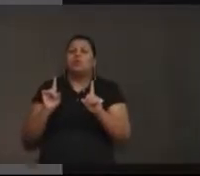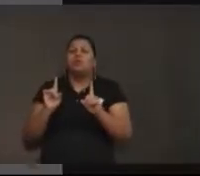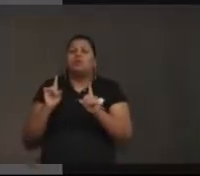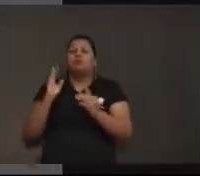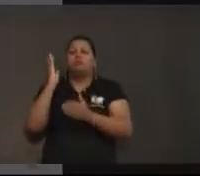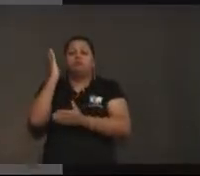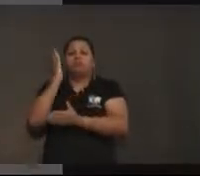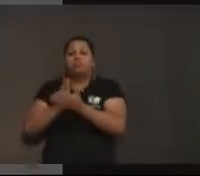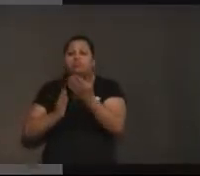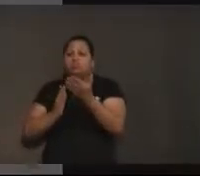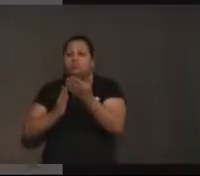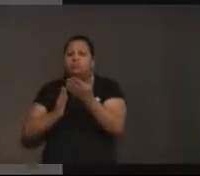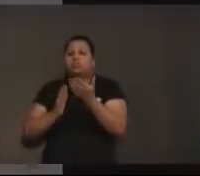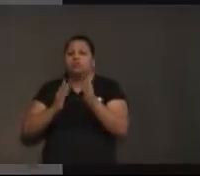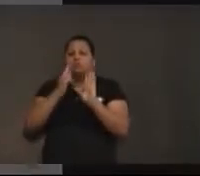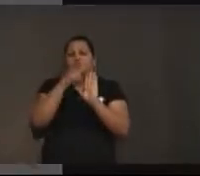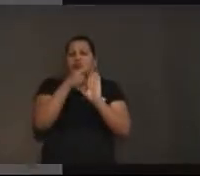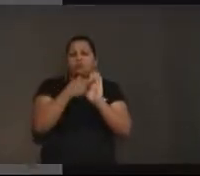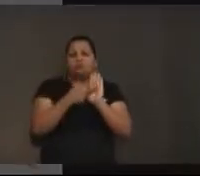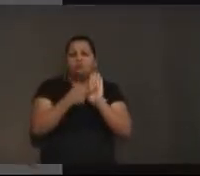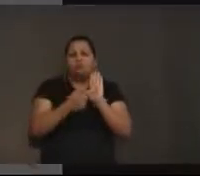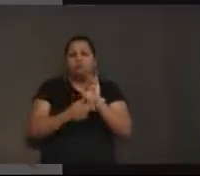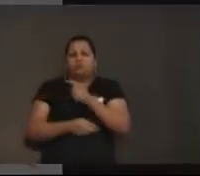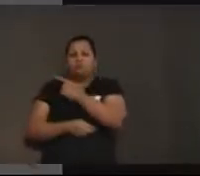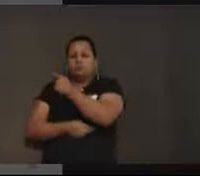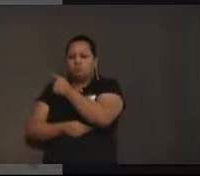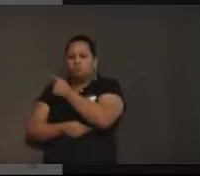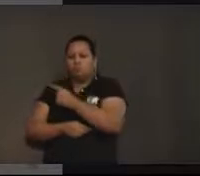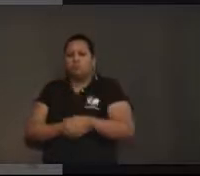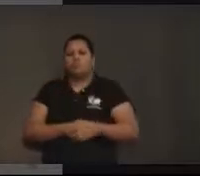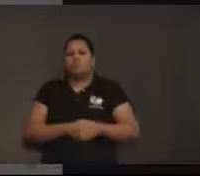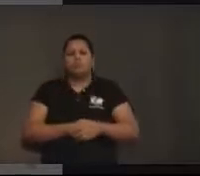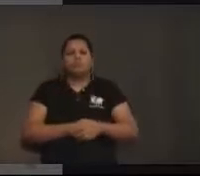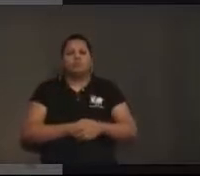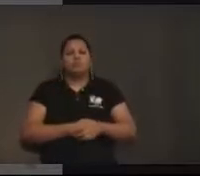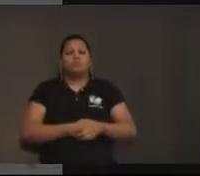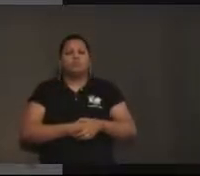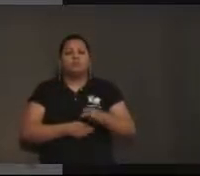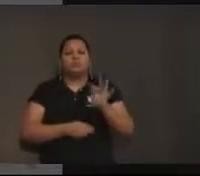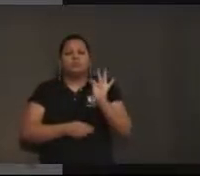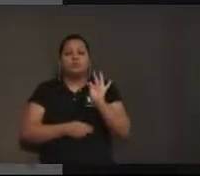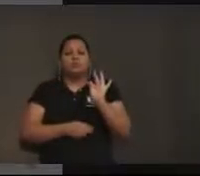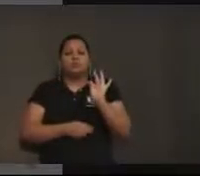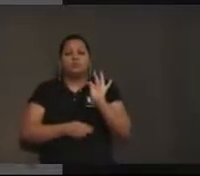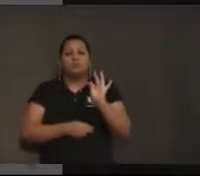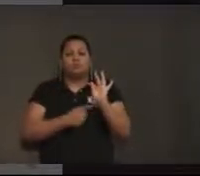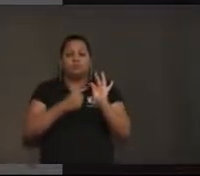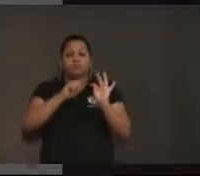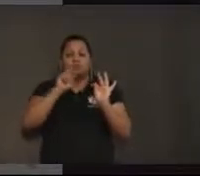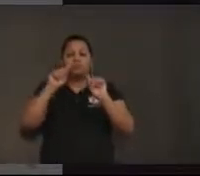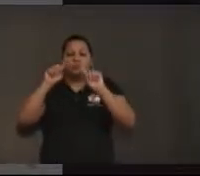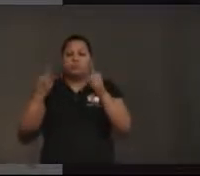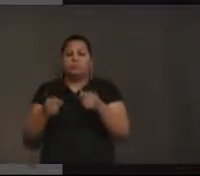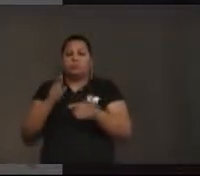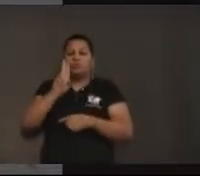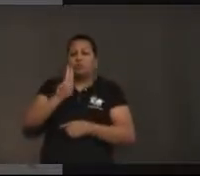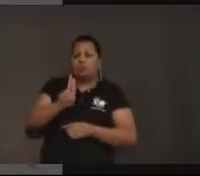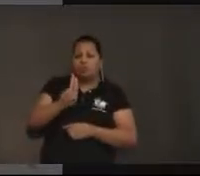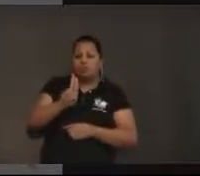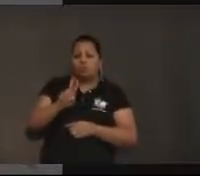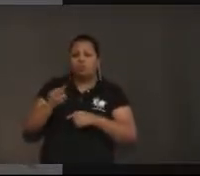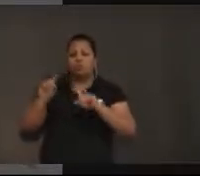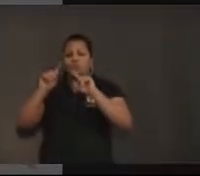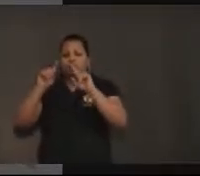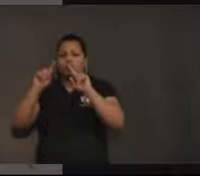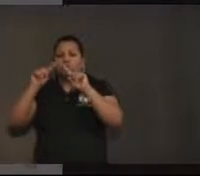aqui chamaram isso aqui de tio e a parte uau cubo né que vem ali o a